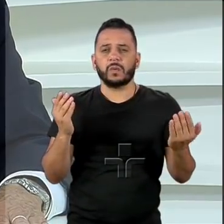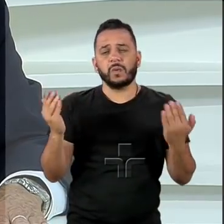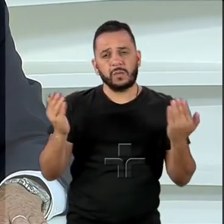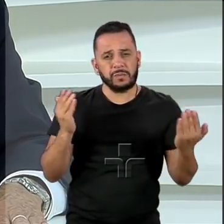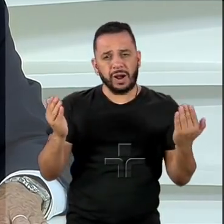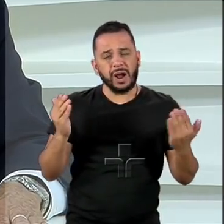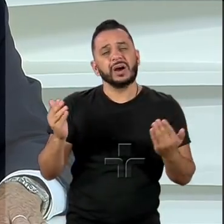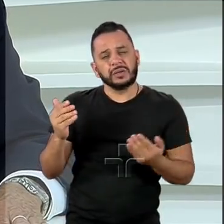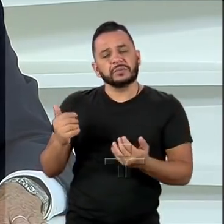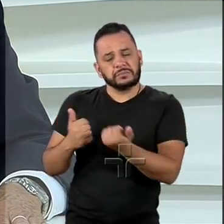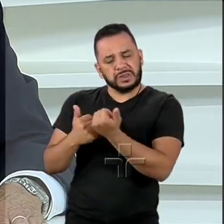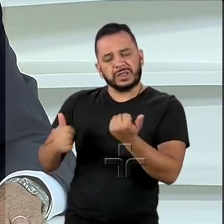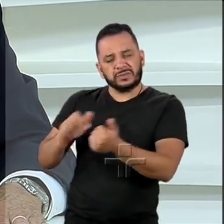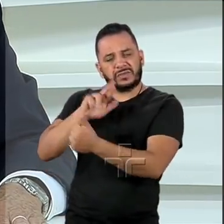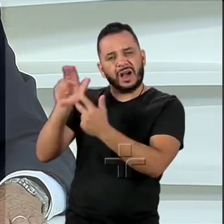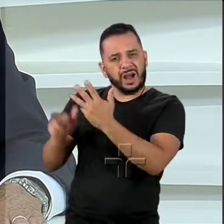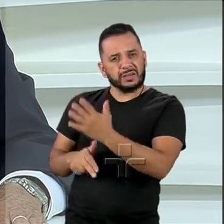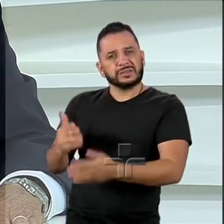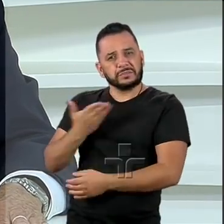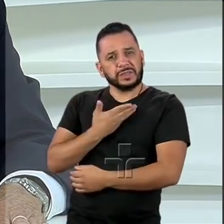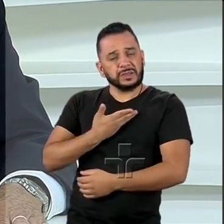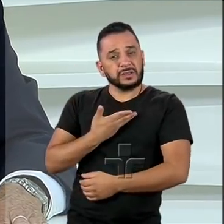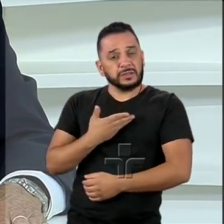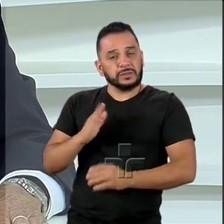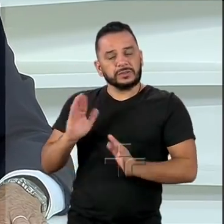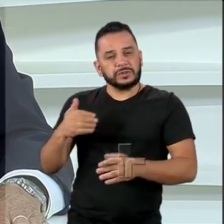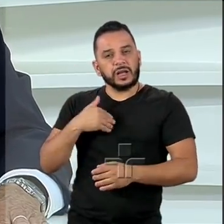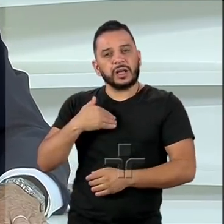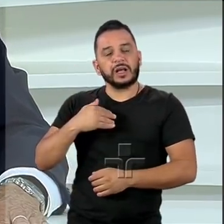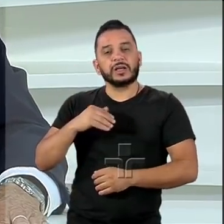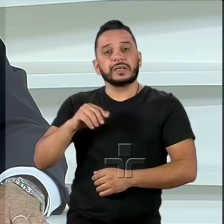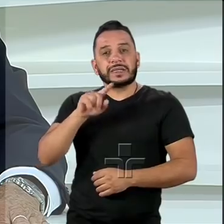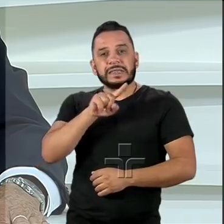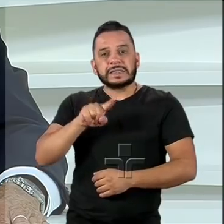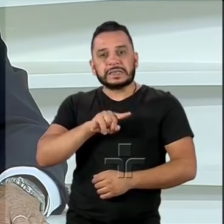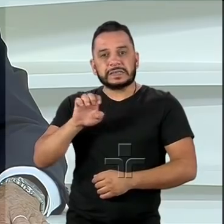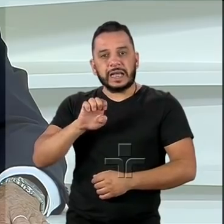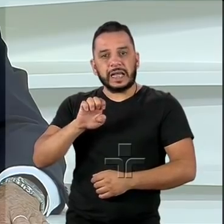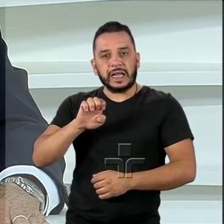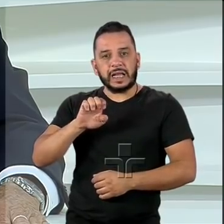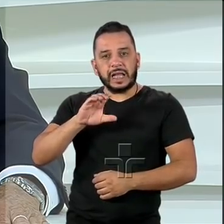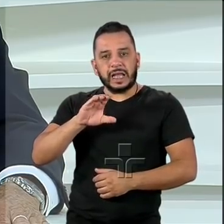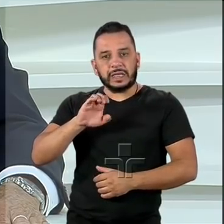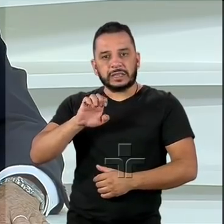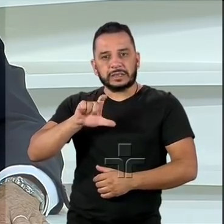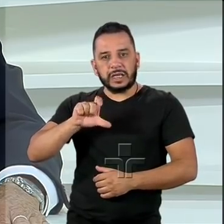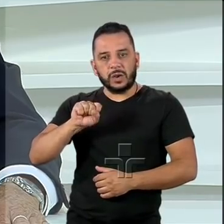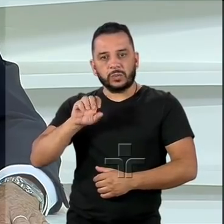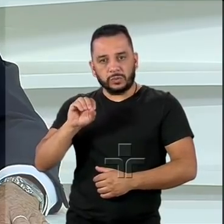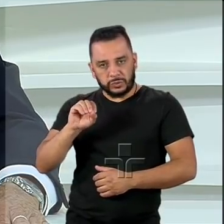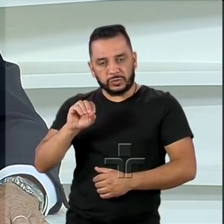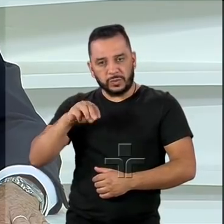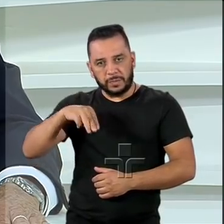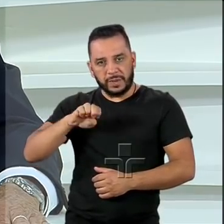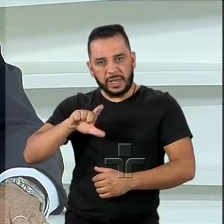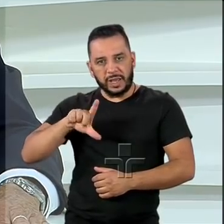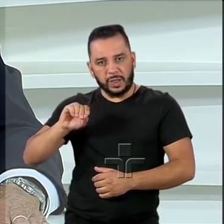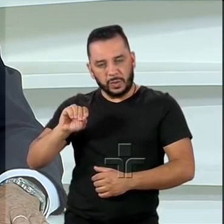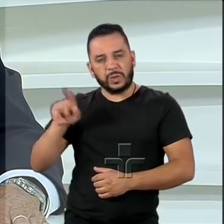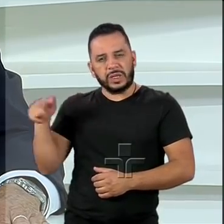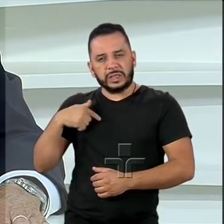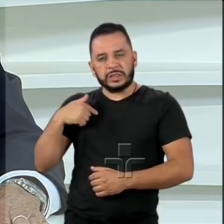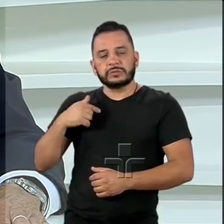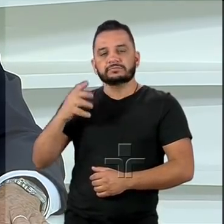amigos, por exemplo, o ministro Zé Celso de Mello, com a sua serenidade, a sua